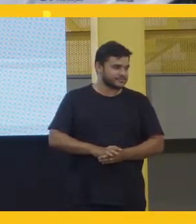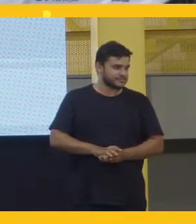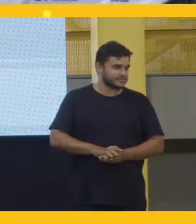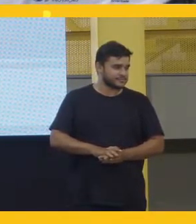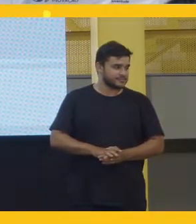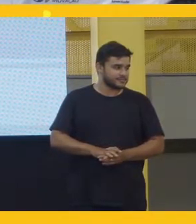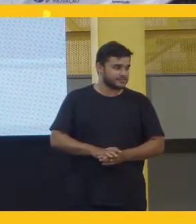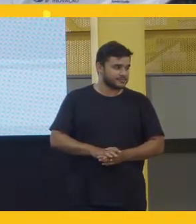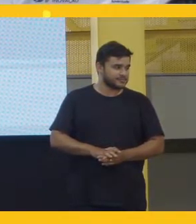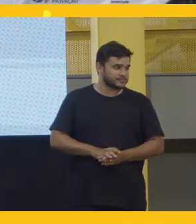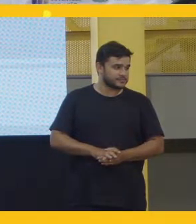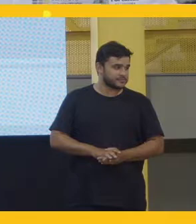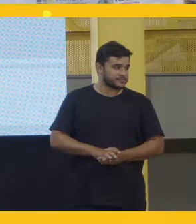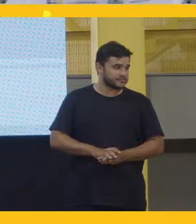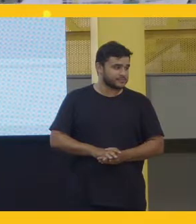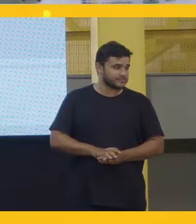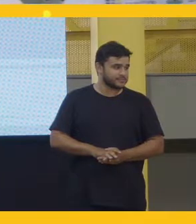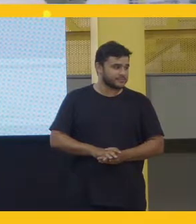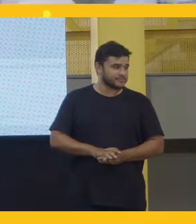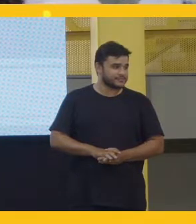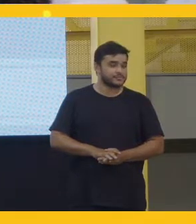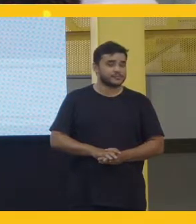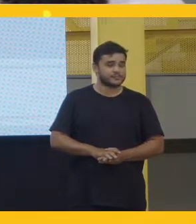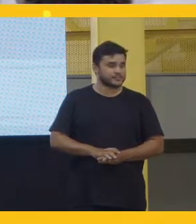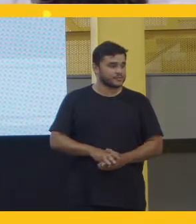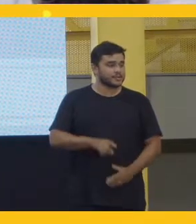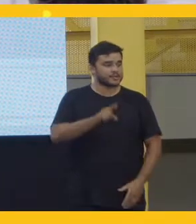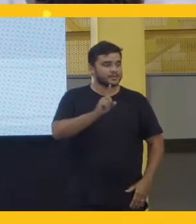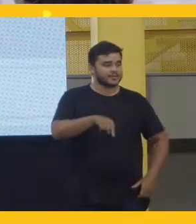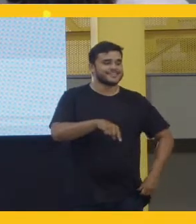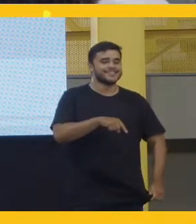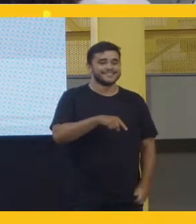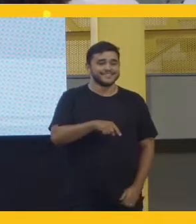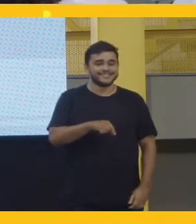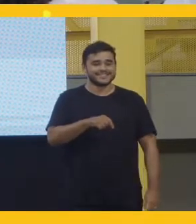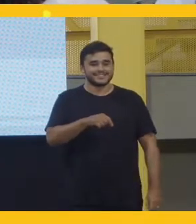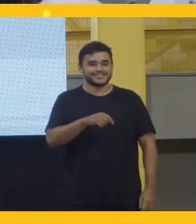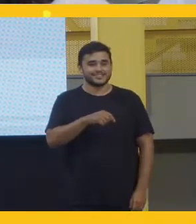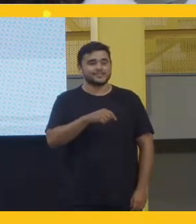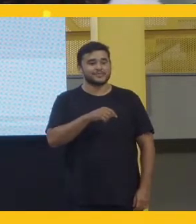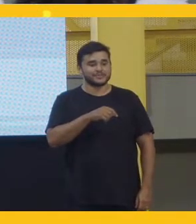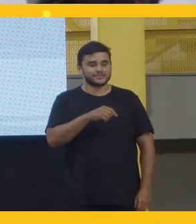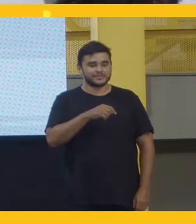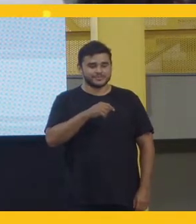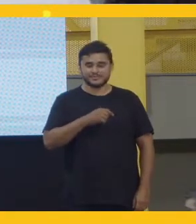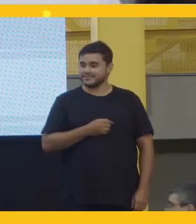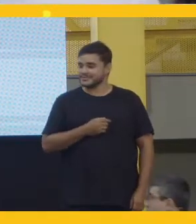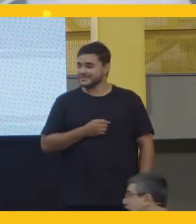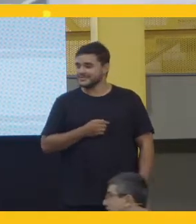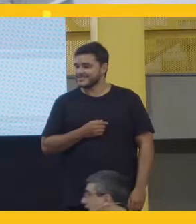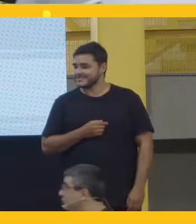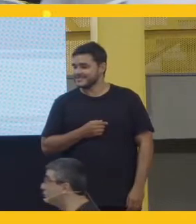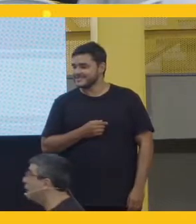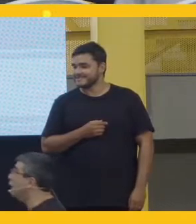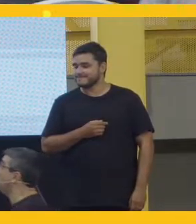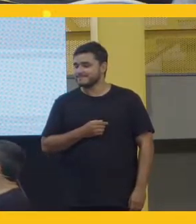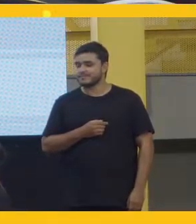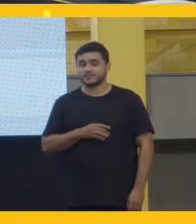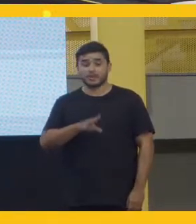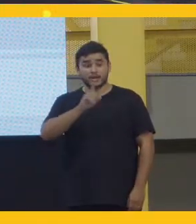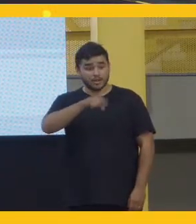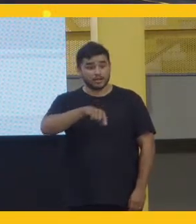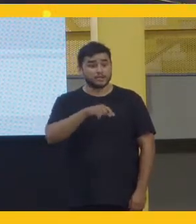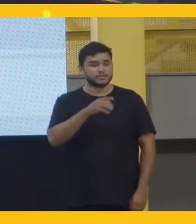Você é daltônico? Não. Mas se você for daltônico, você tá lascado. Por quê? Ô, professor, por que eu tô lascado?